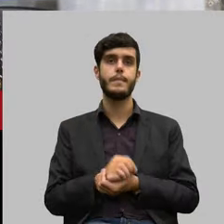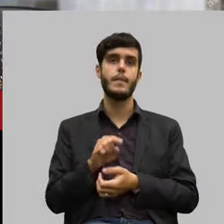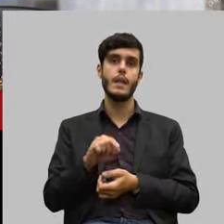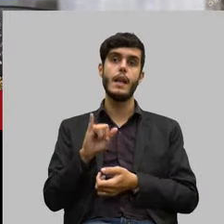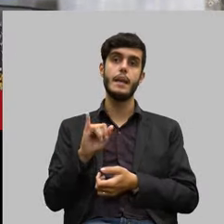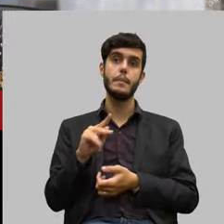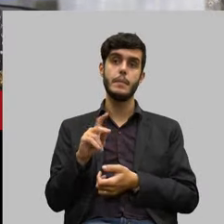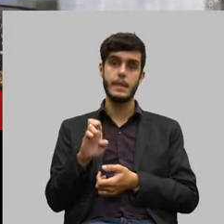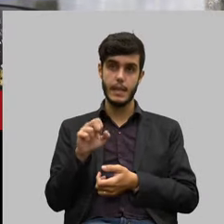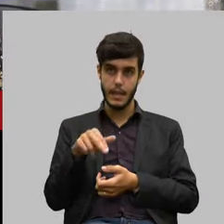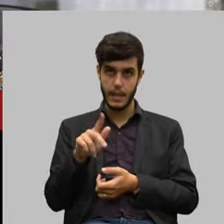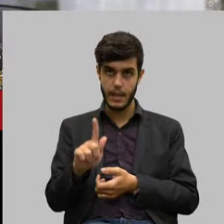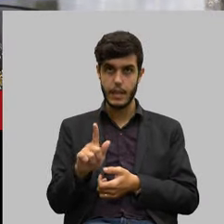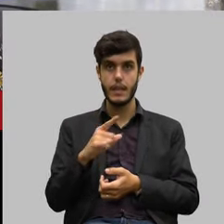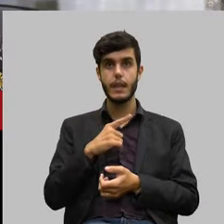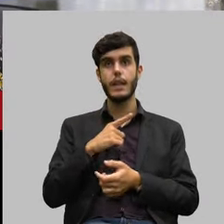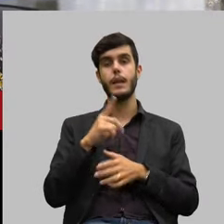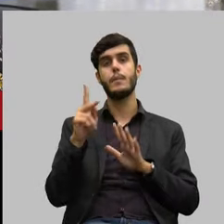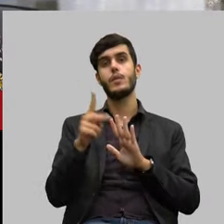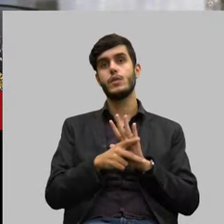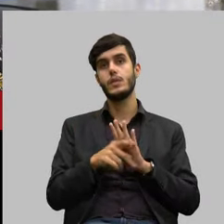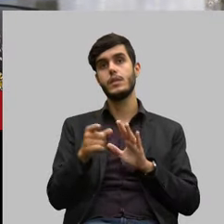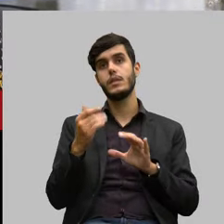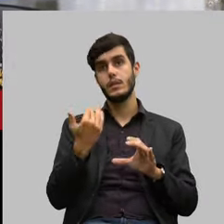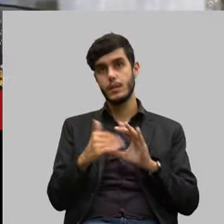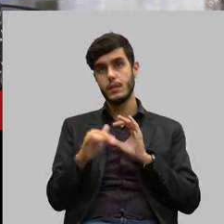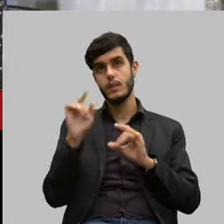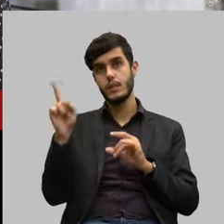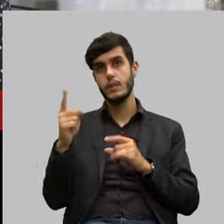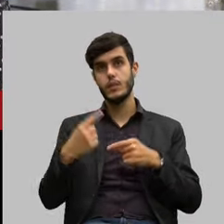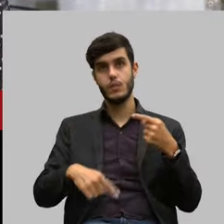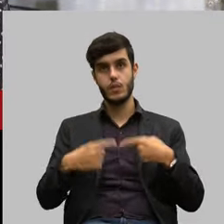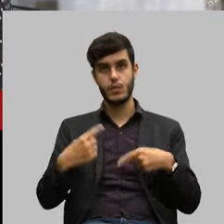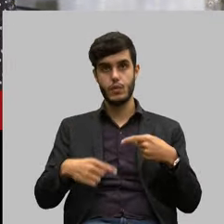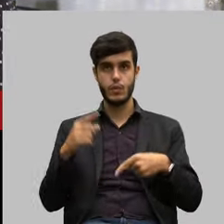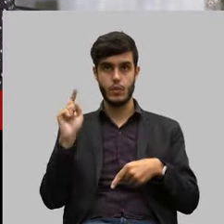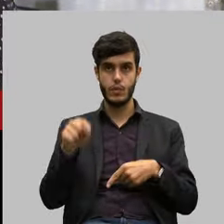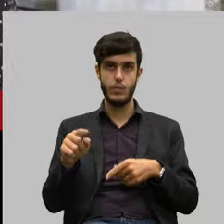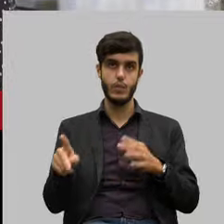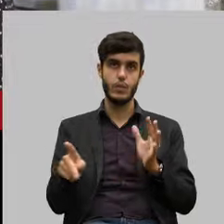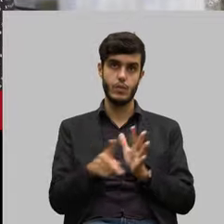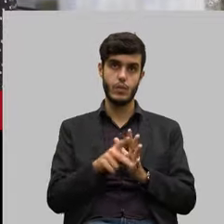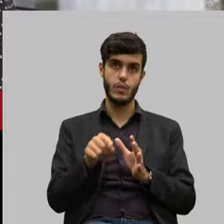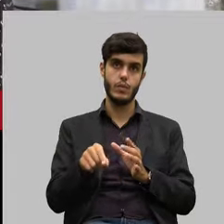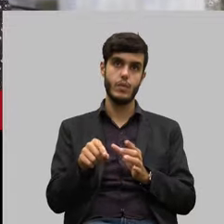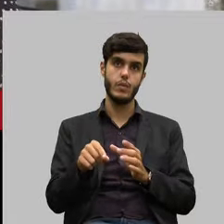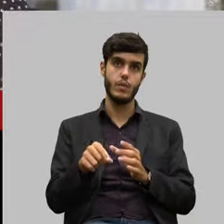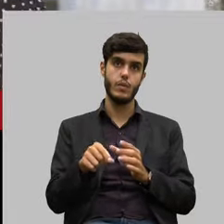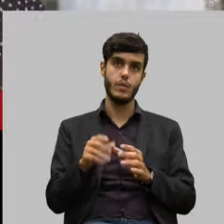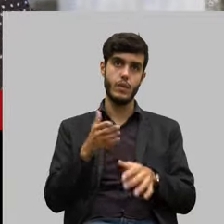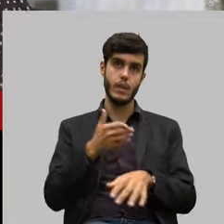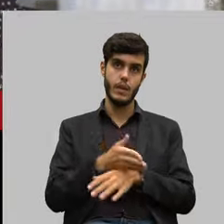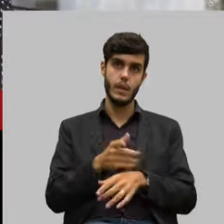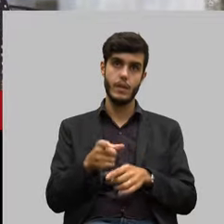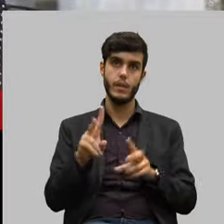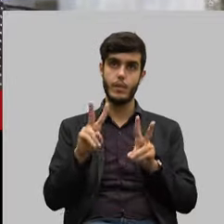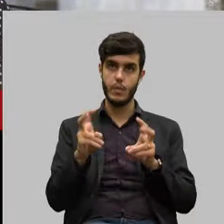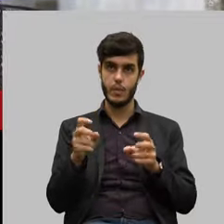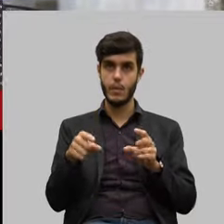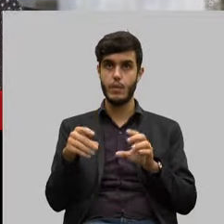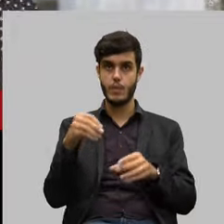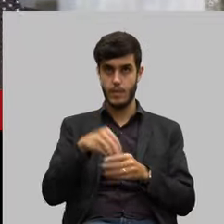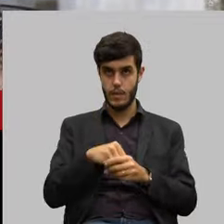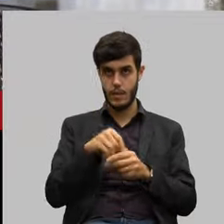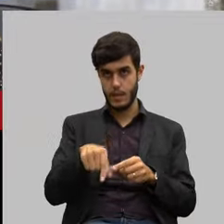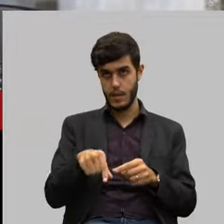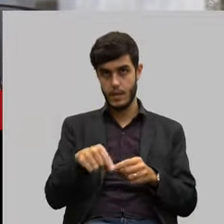especificamente o projeto de lei que foi enviado a essa casa para discussão e aí né sem discutir sem entrar no mérito da discussão que acontece aqui dentro porque